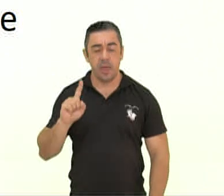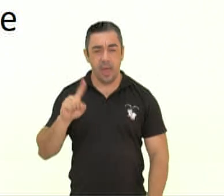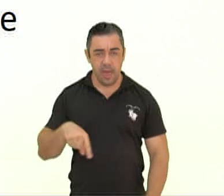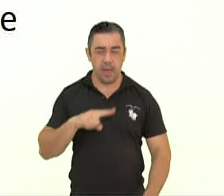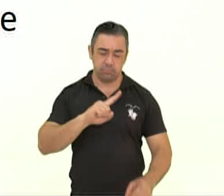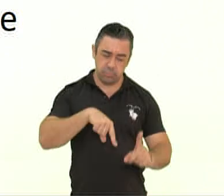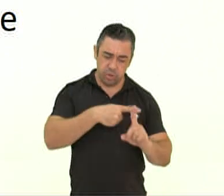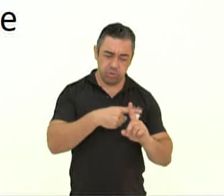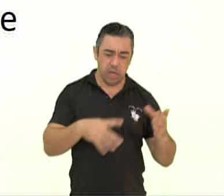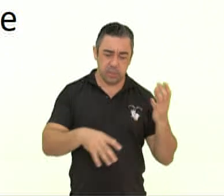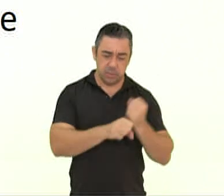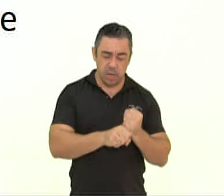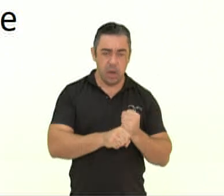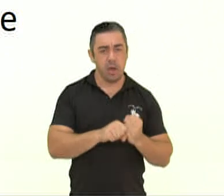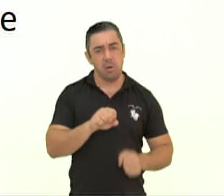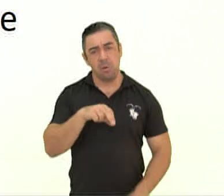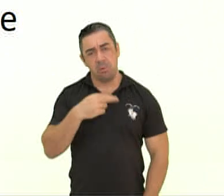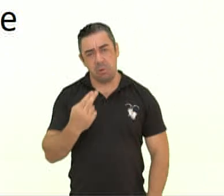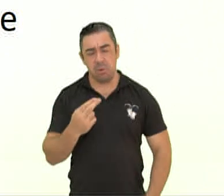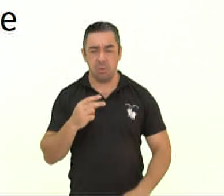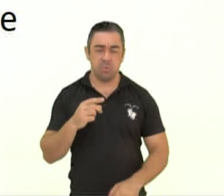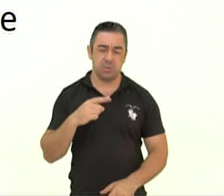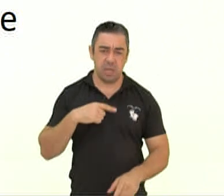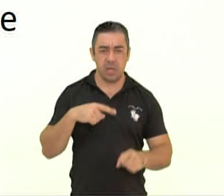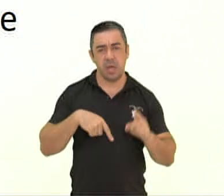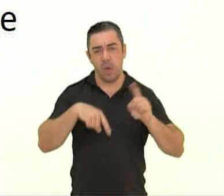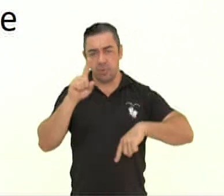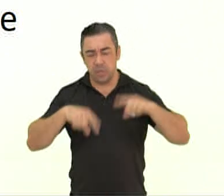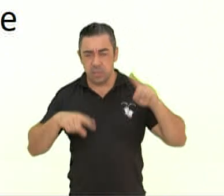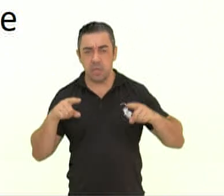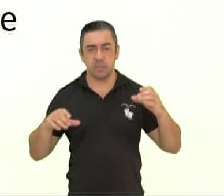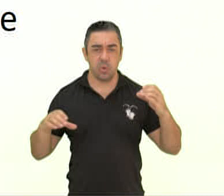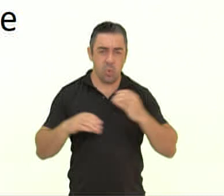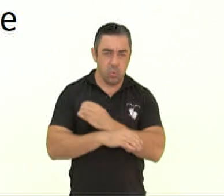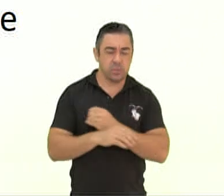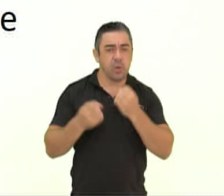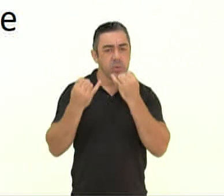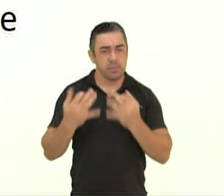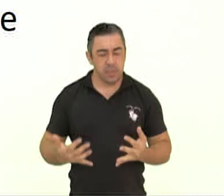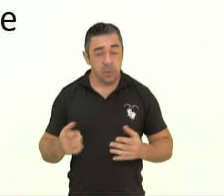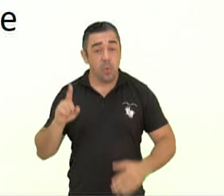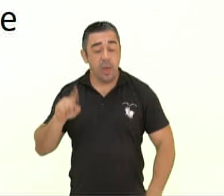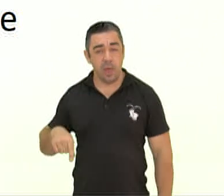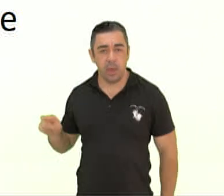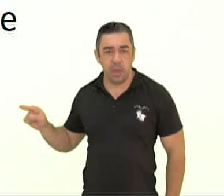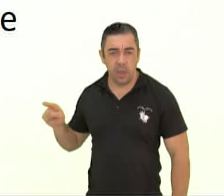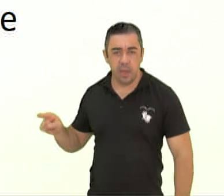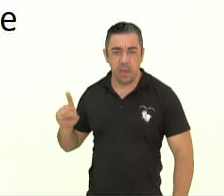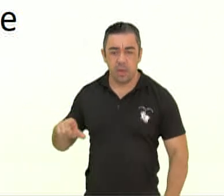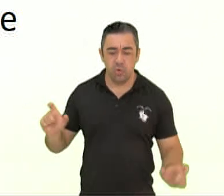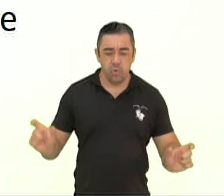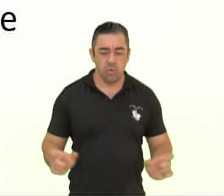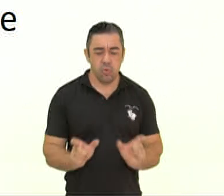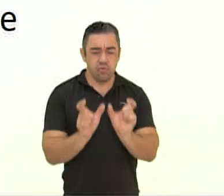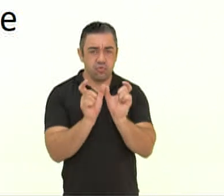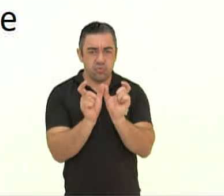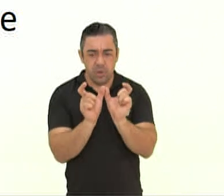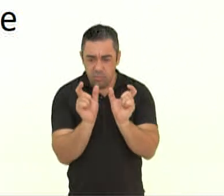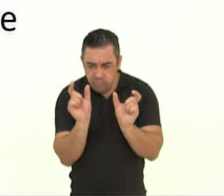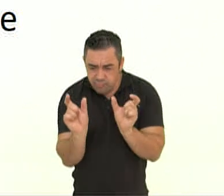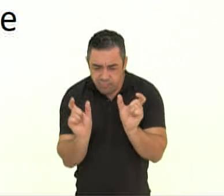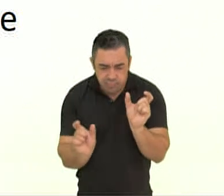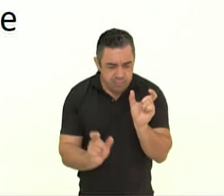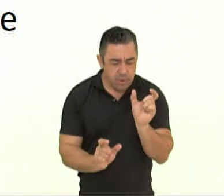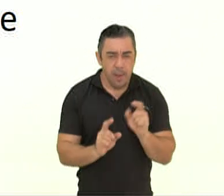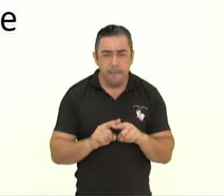adição, adversidade, alternância, conclusão ou explicação, que são ali as conjunçõezinhas,